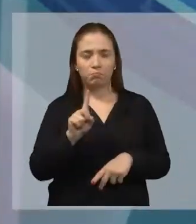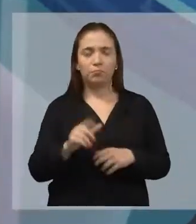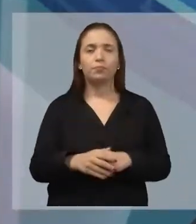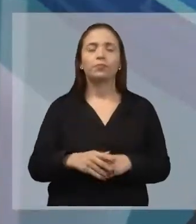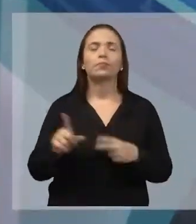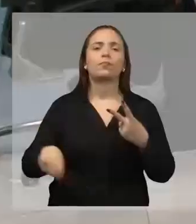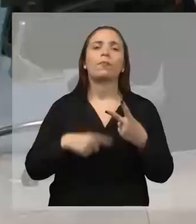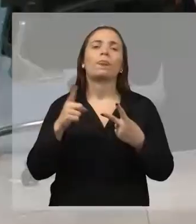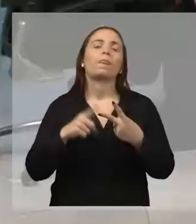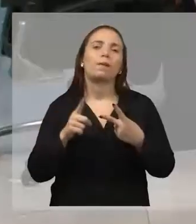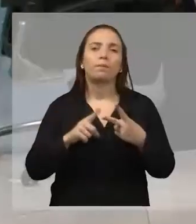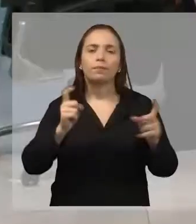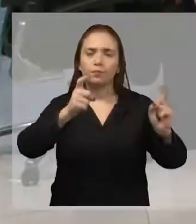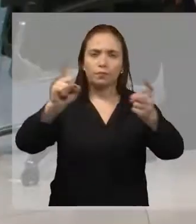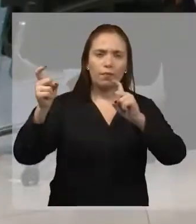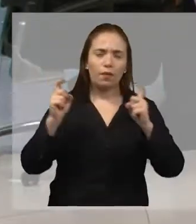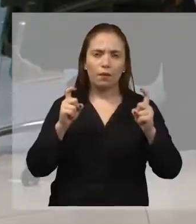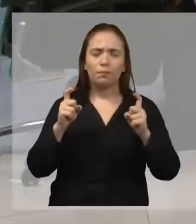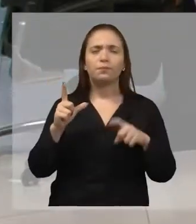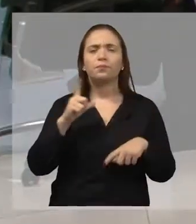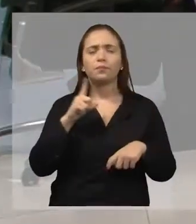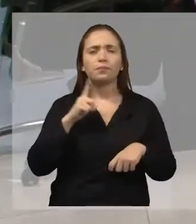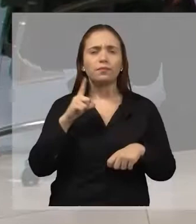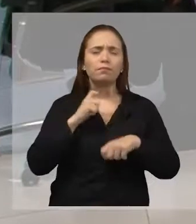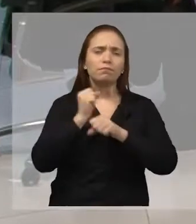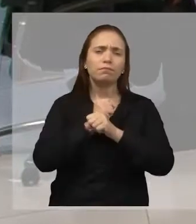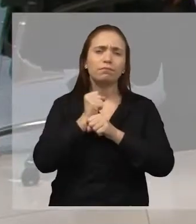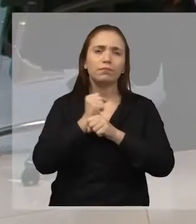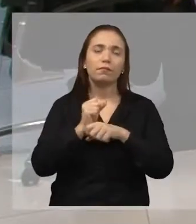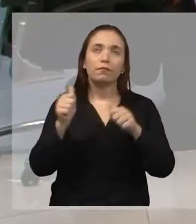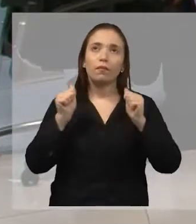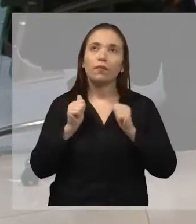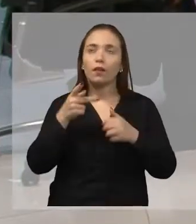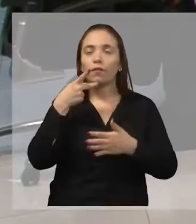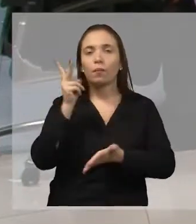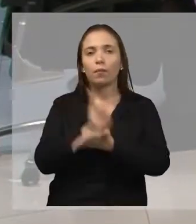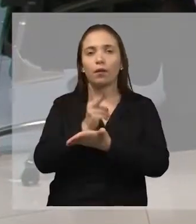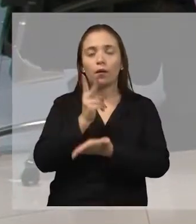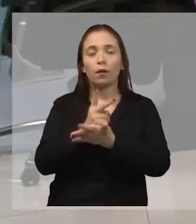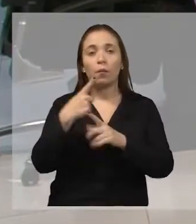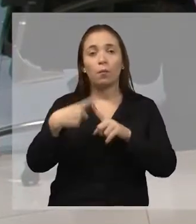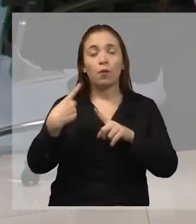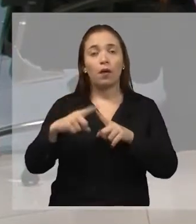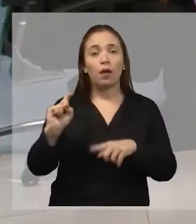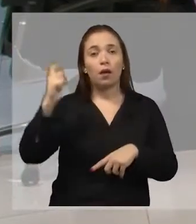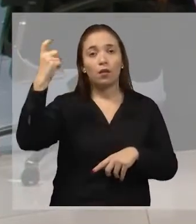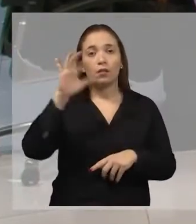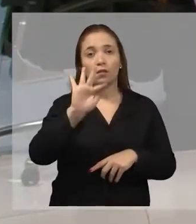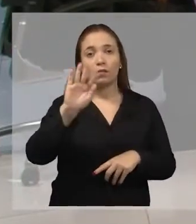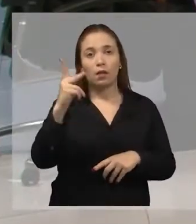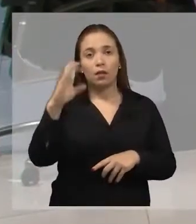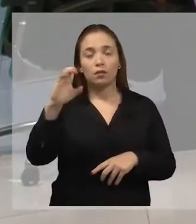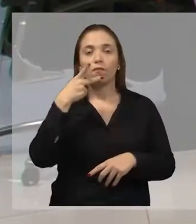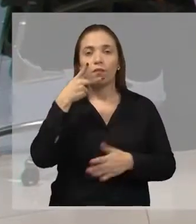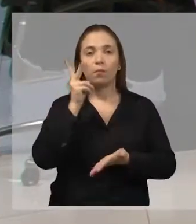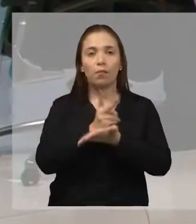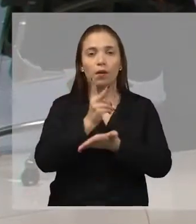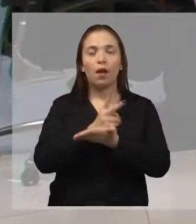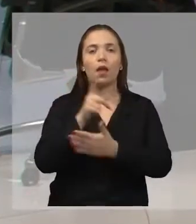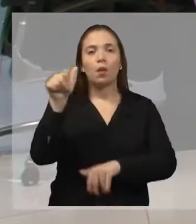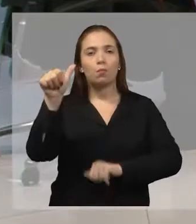que tem, para não se criminalizar a política. O problema não é o